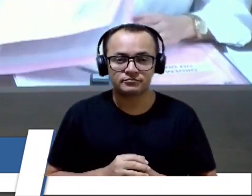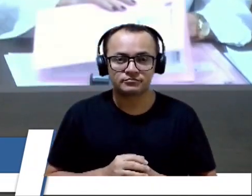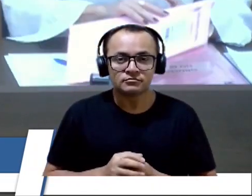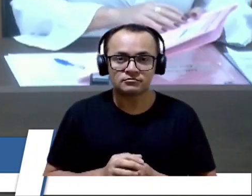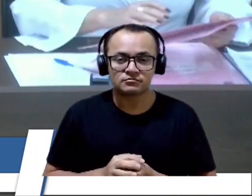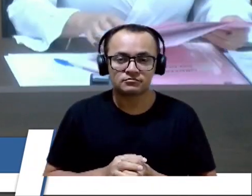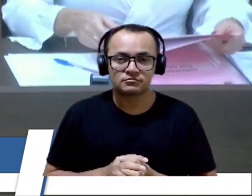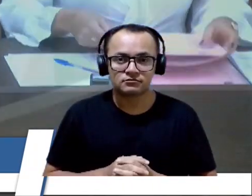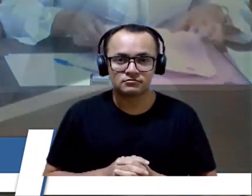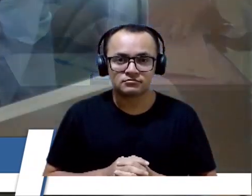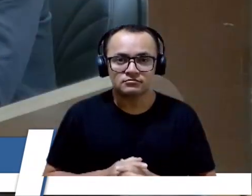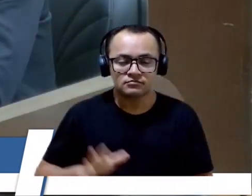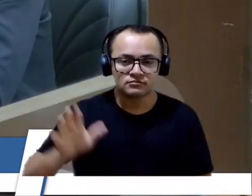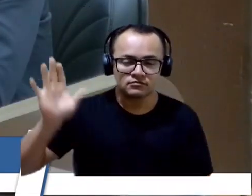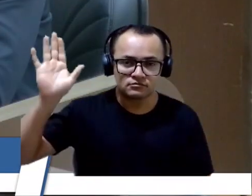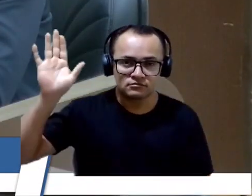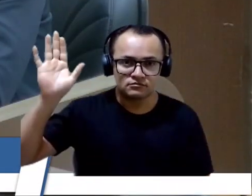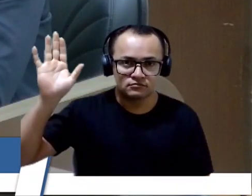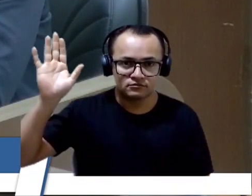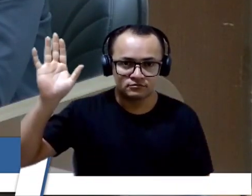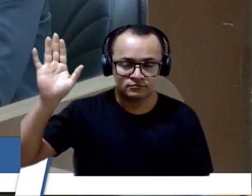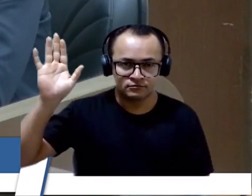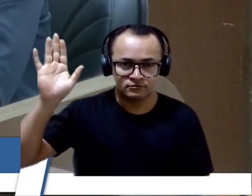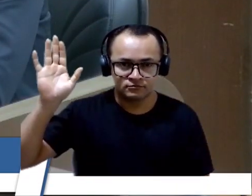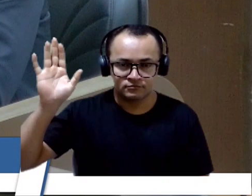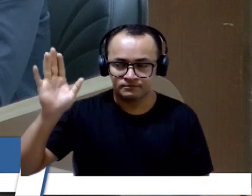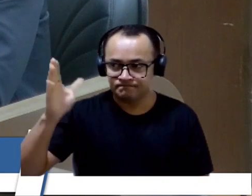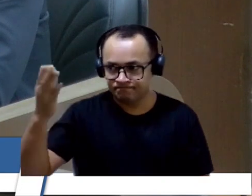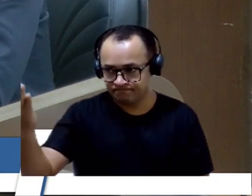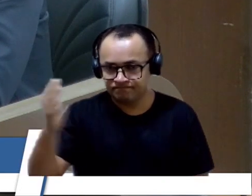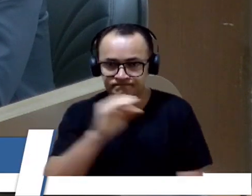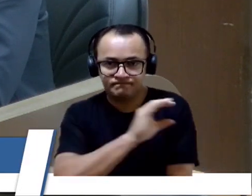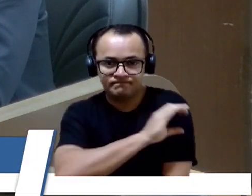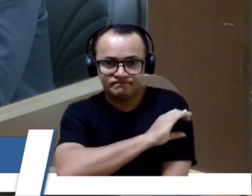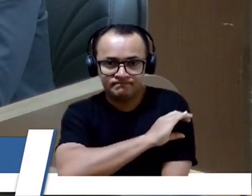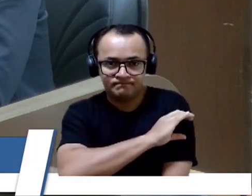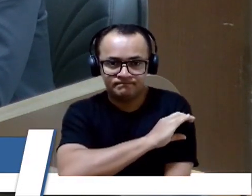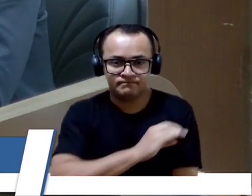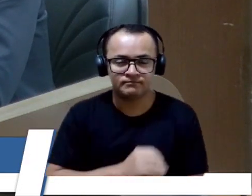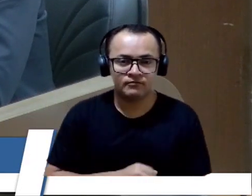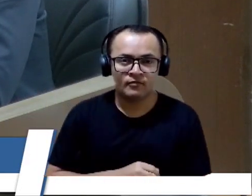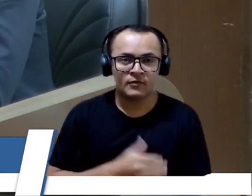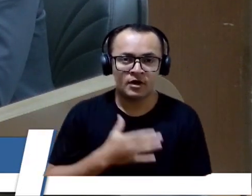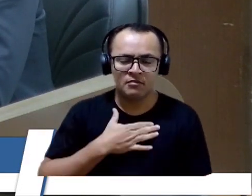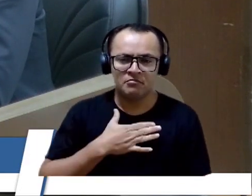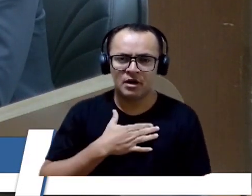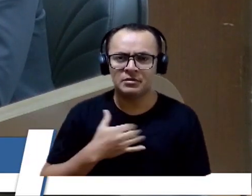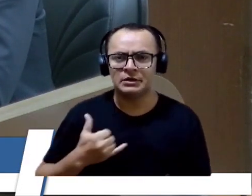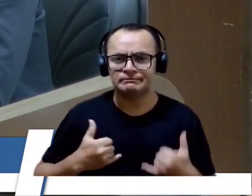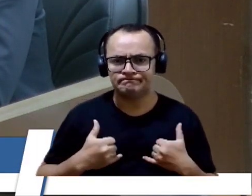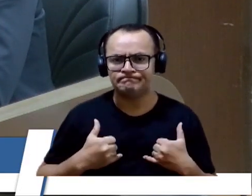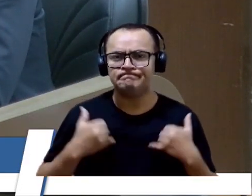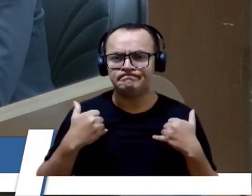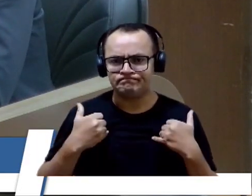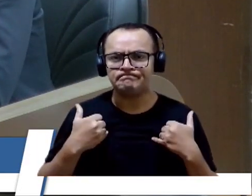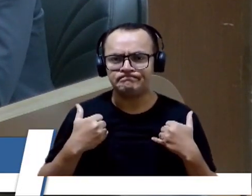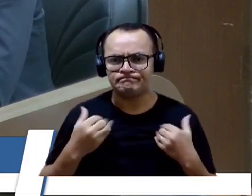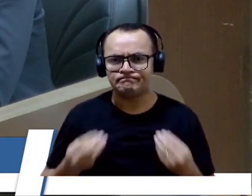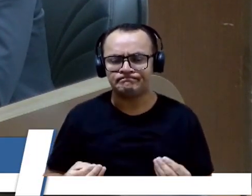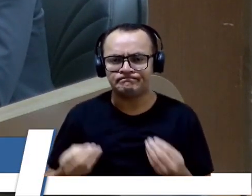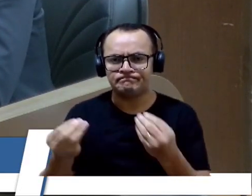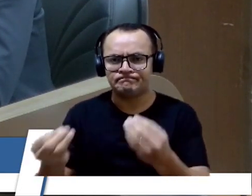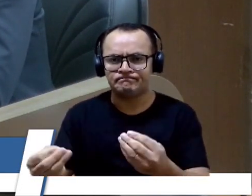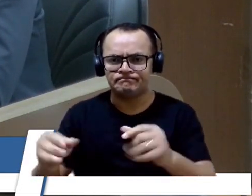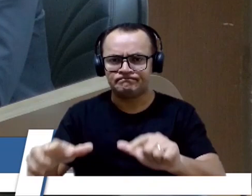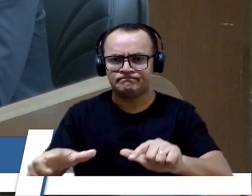Peço a palavra. Com a palavra, vereador Claudinei da Rocha. Para mim é uma honra muito grande estar dando esse título de cidadão